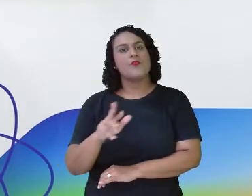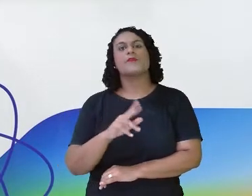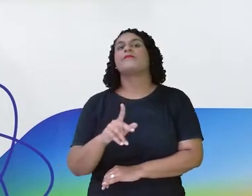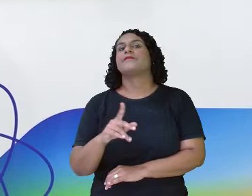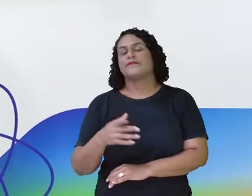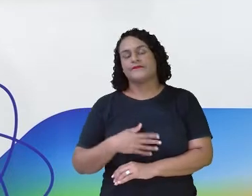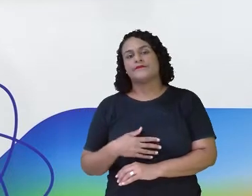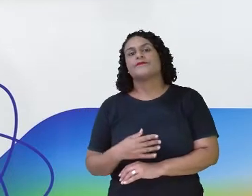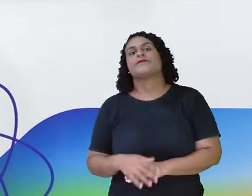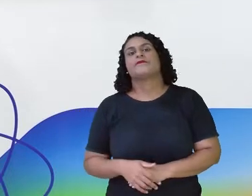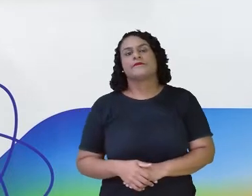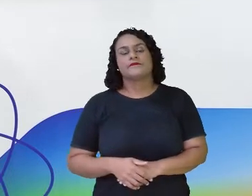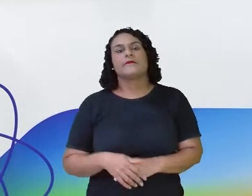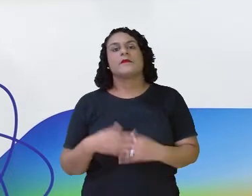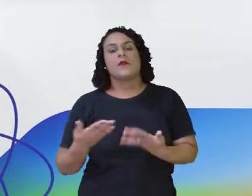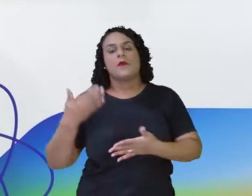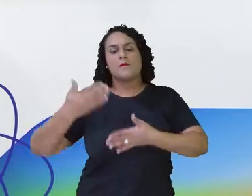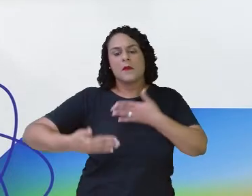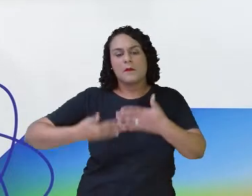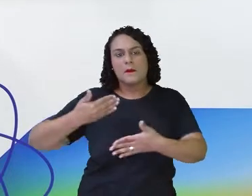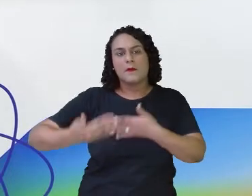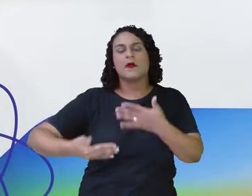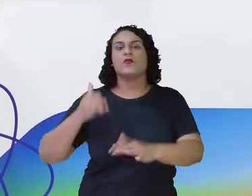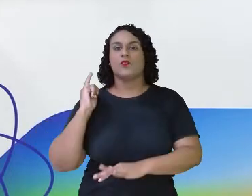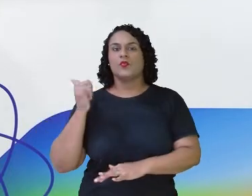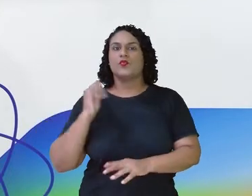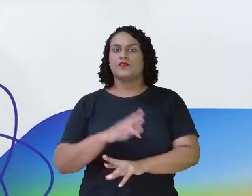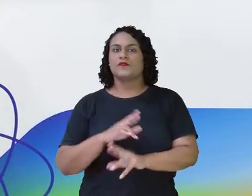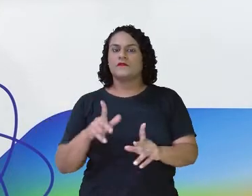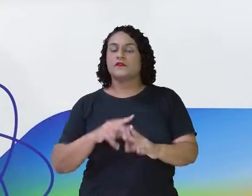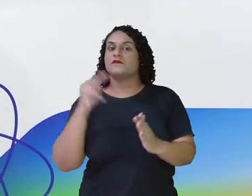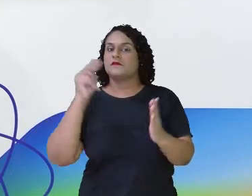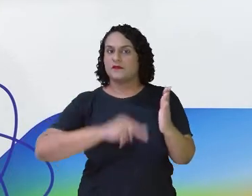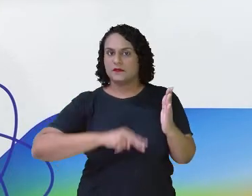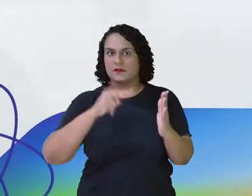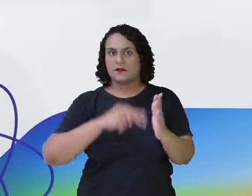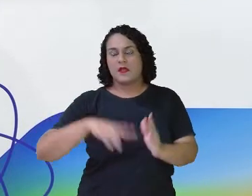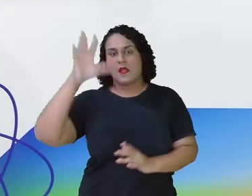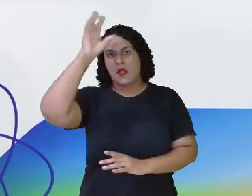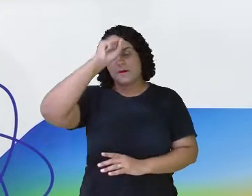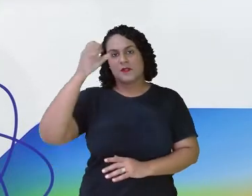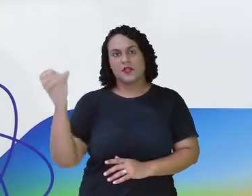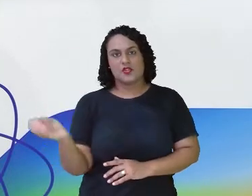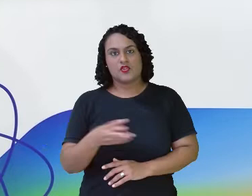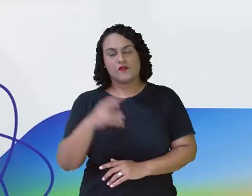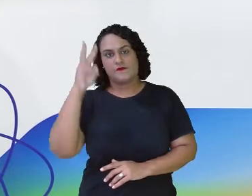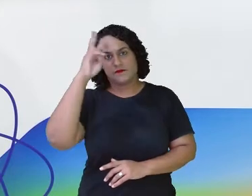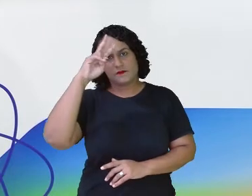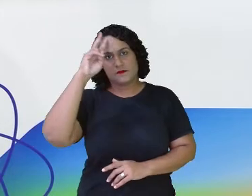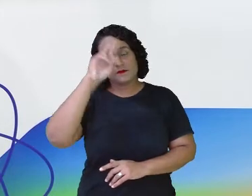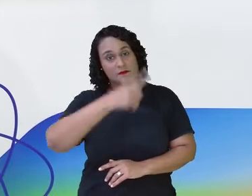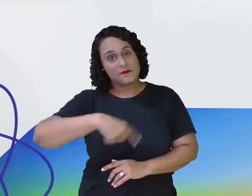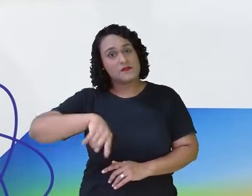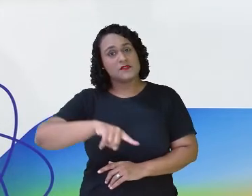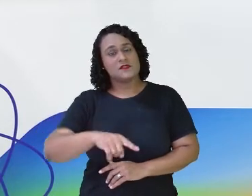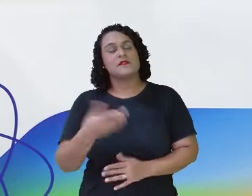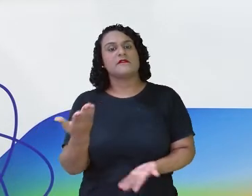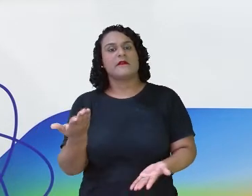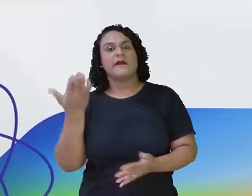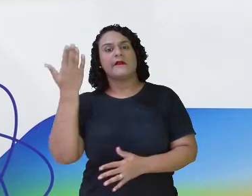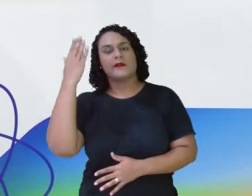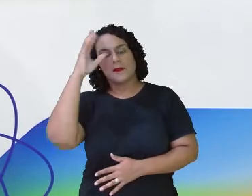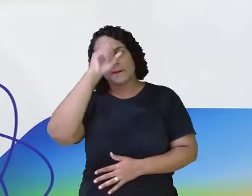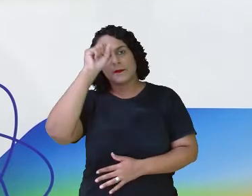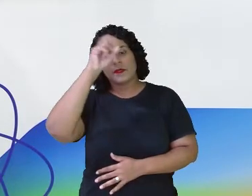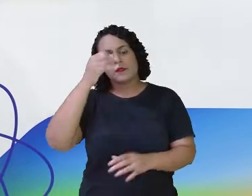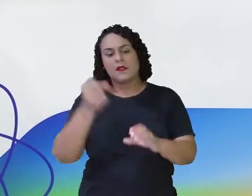um tipo de conto diferente, além da gente lê-los, né? Vamos aprender novas histórias, mas também você vai saber as características